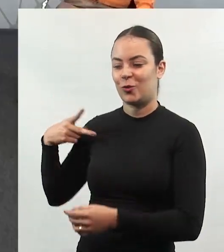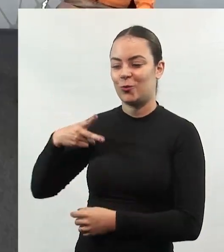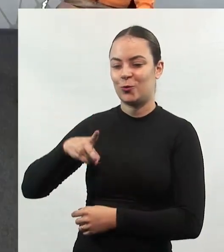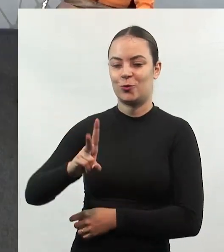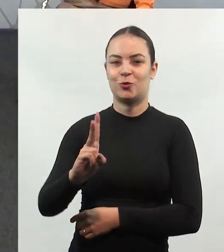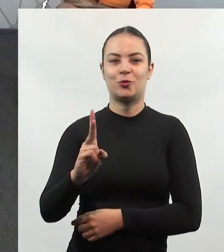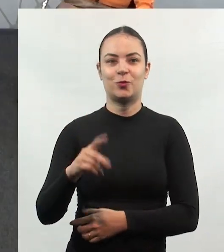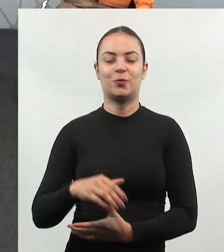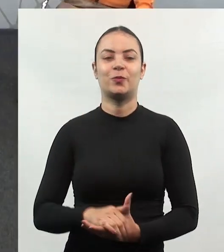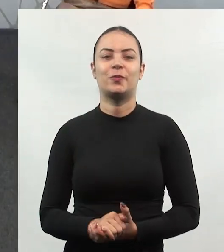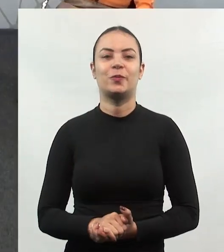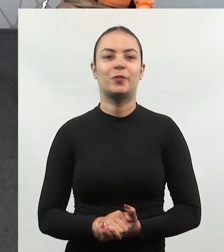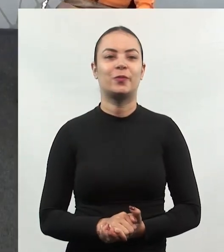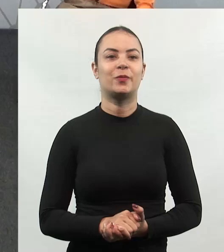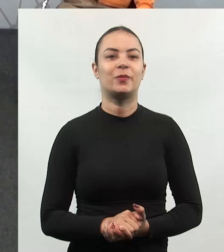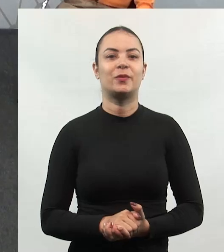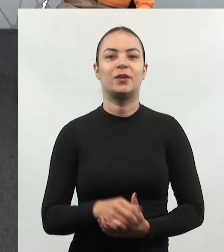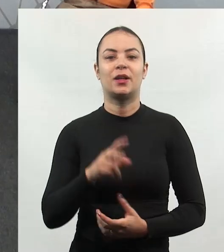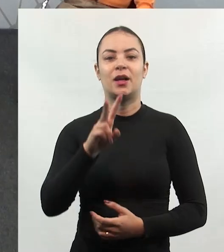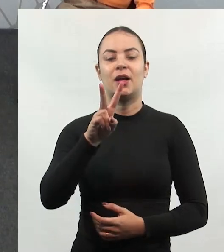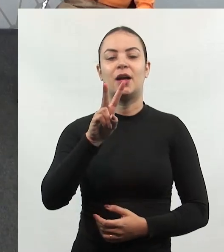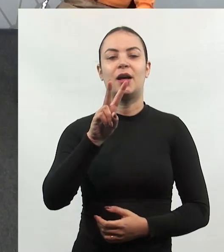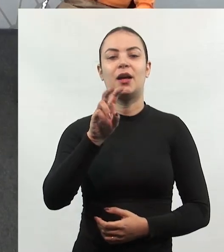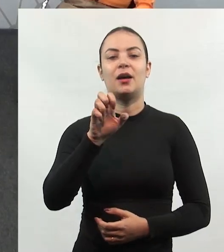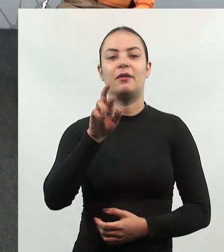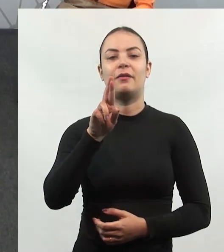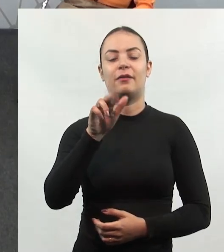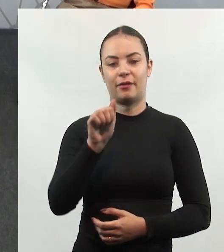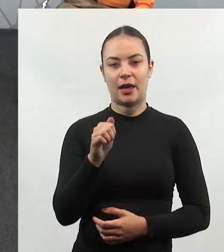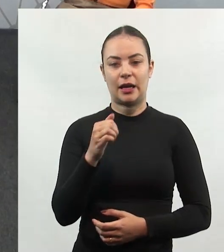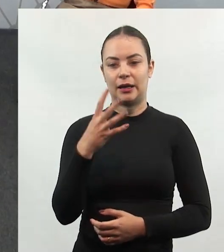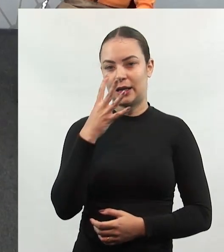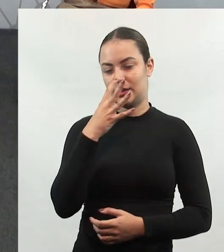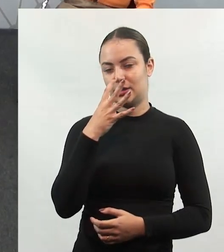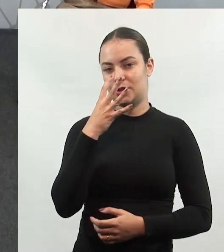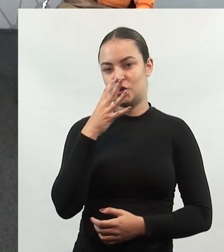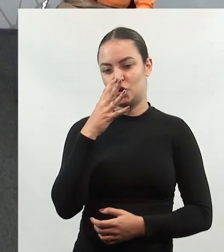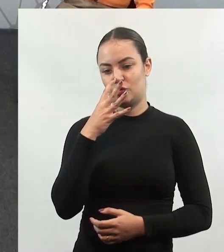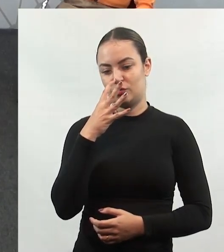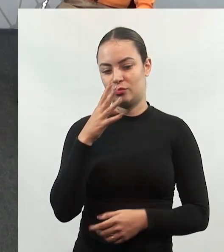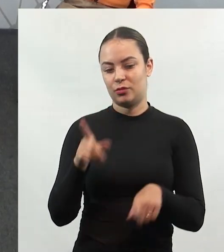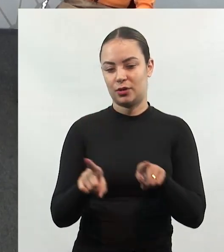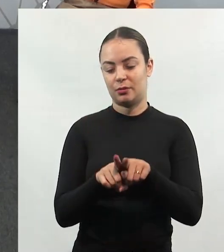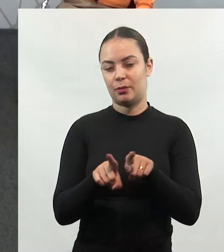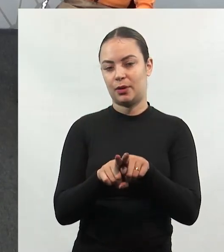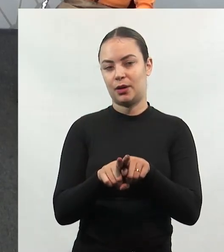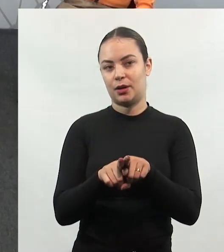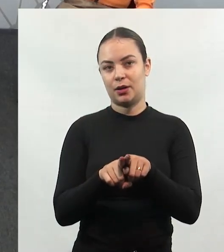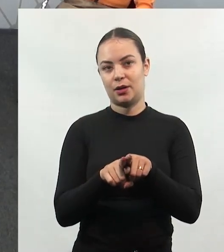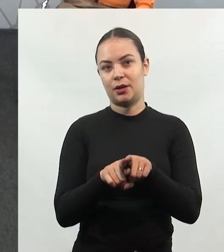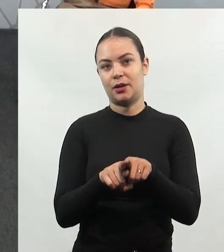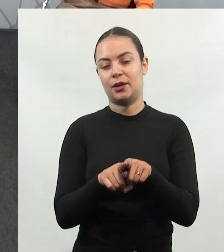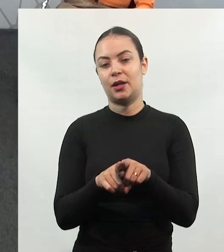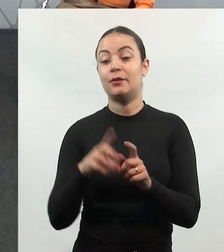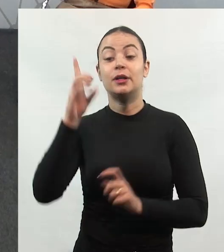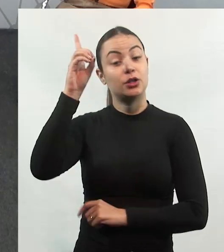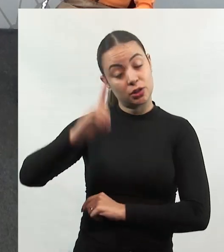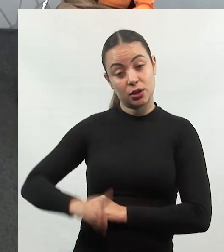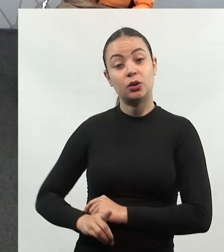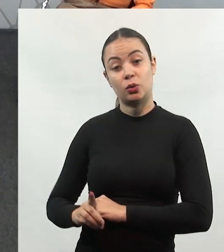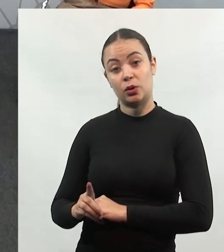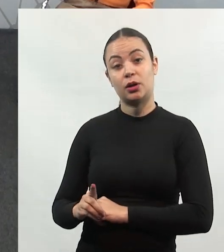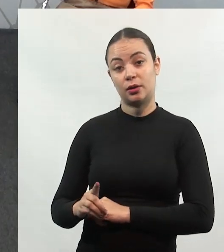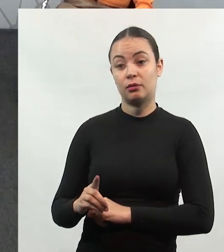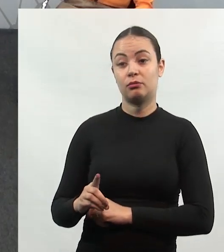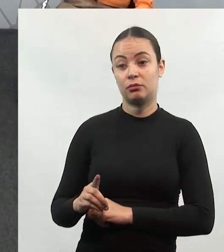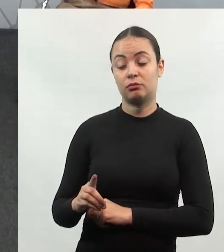meio, que era tipo uma quadrazinha de futebol? Sim. Agora tem a passarela lá para ter acessibilidade e mudaram o piso. Mas assim, o que